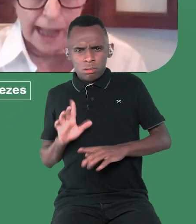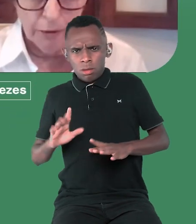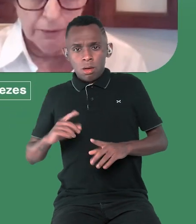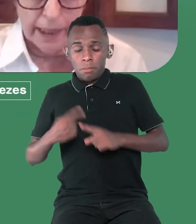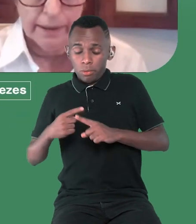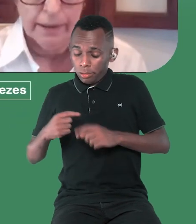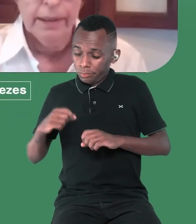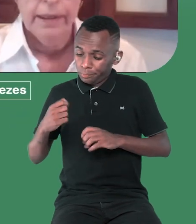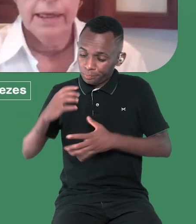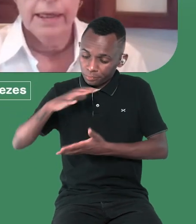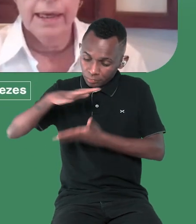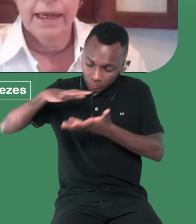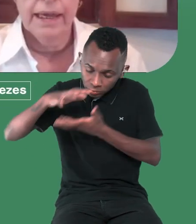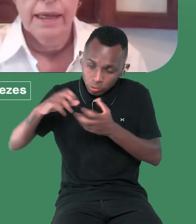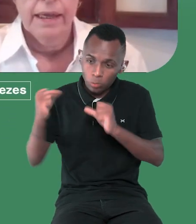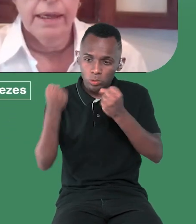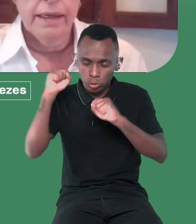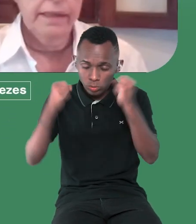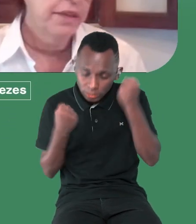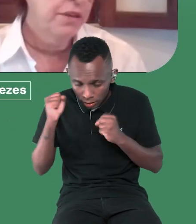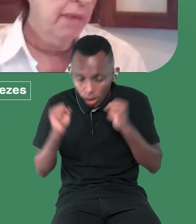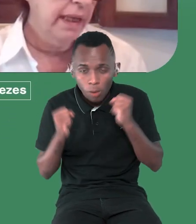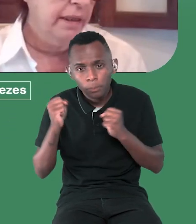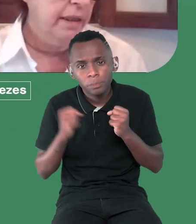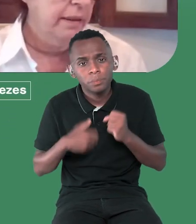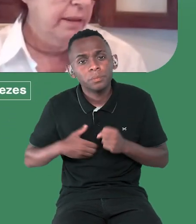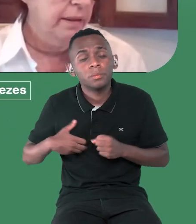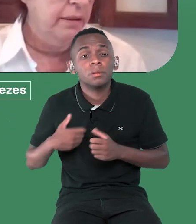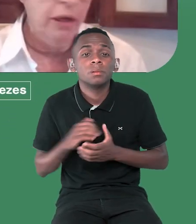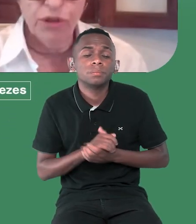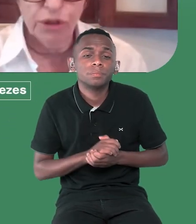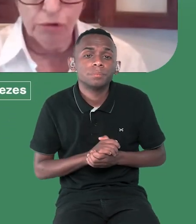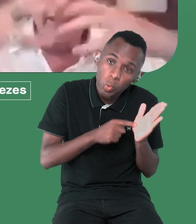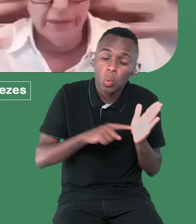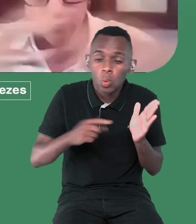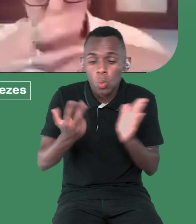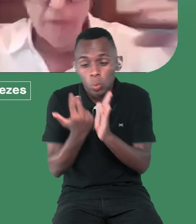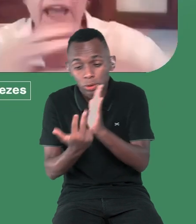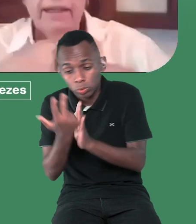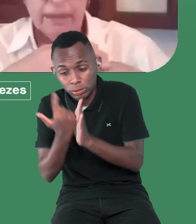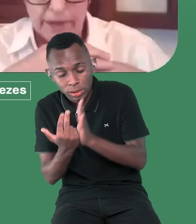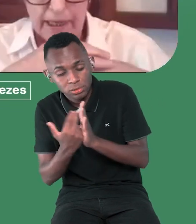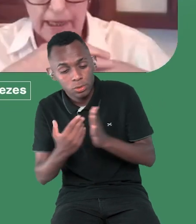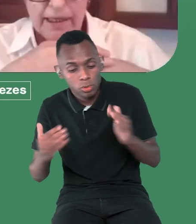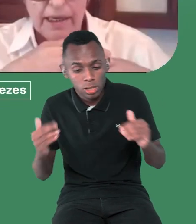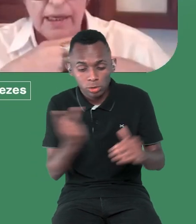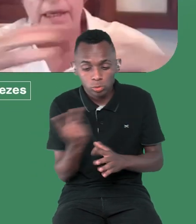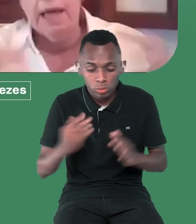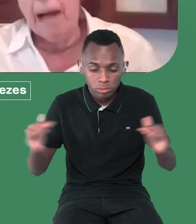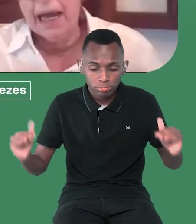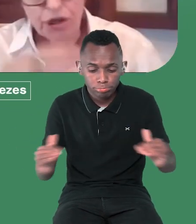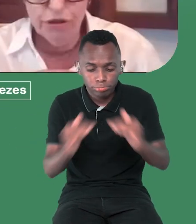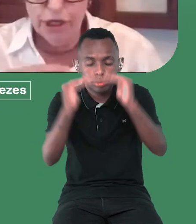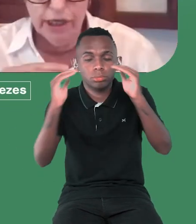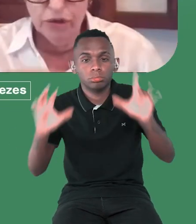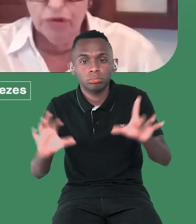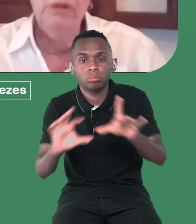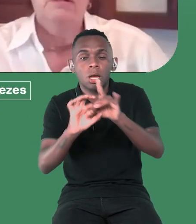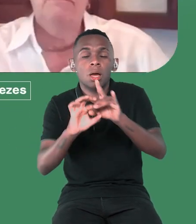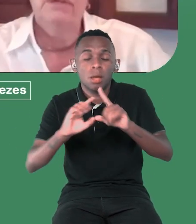só no suplemento literário e adormecido, né, nas páginas do jornal durante esses